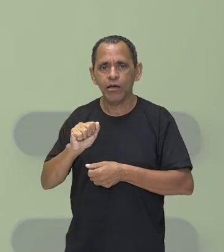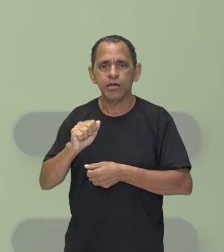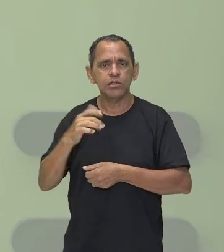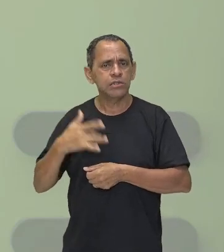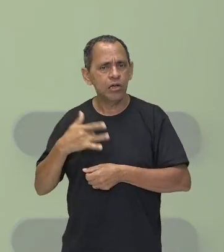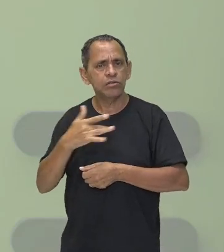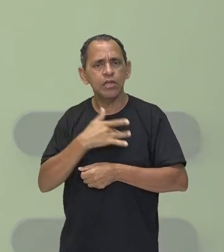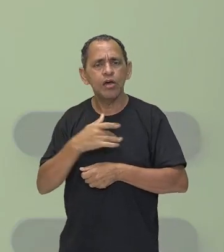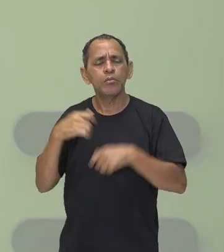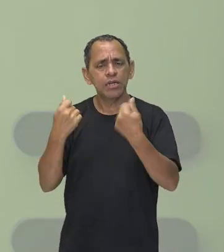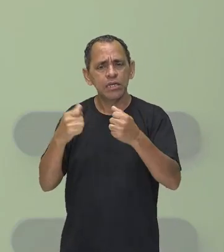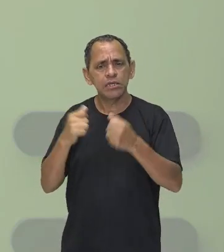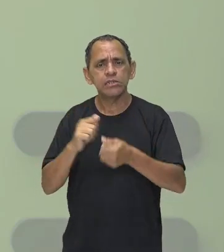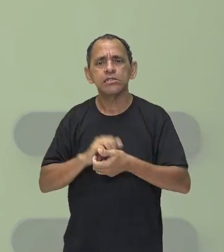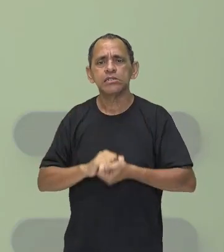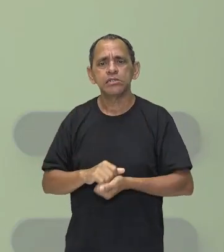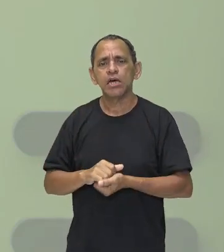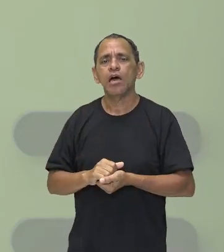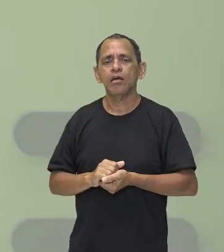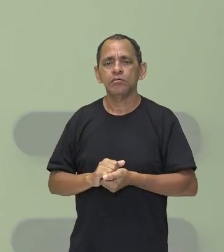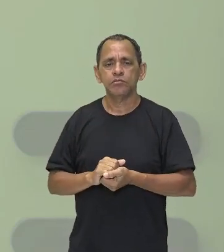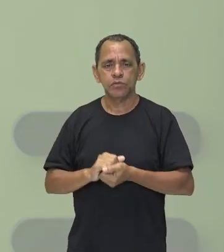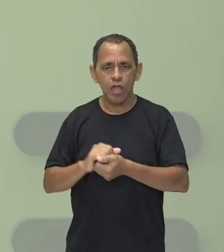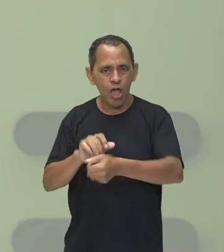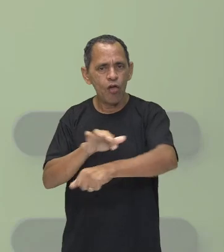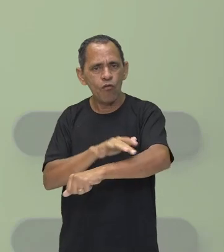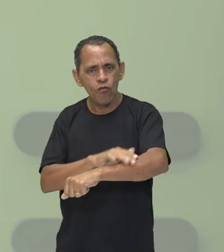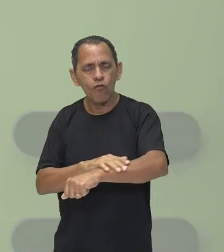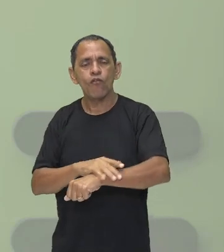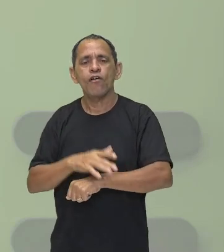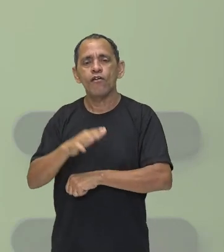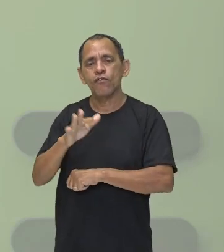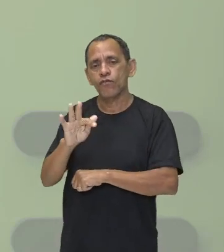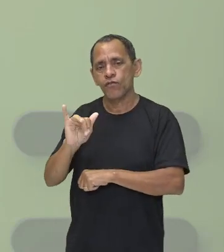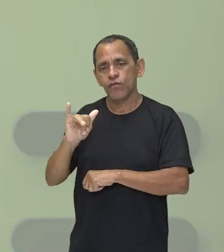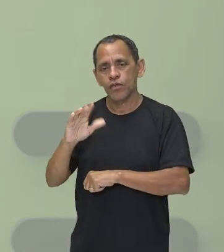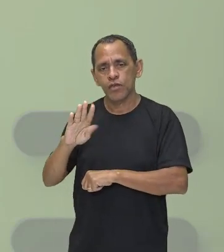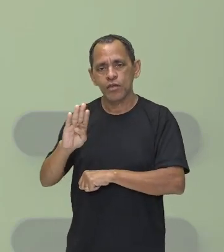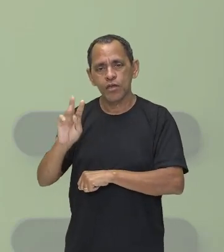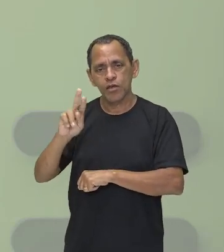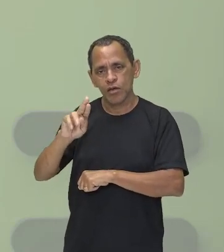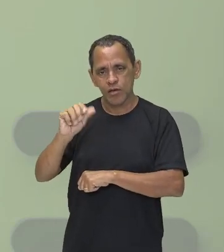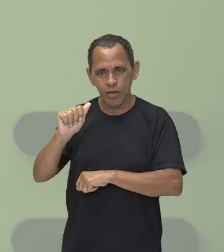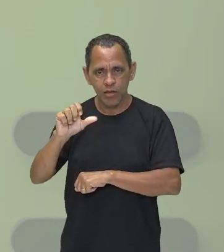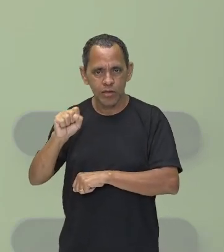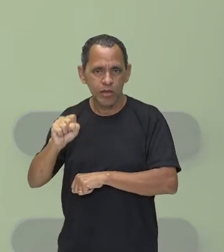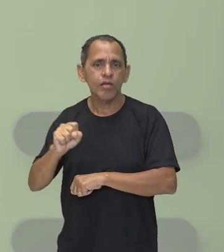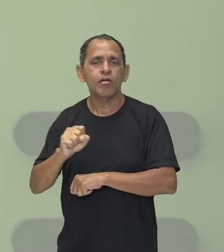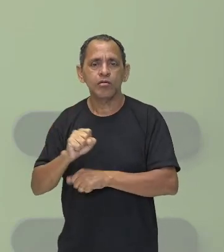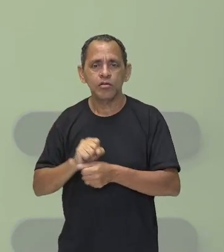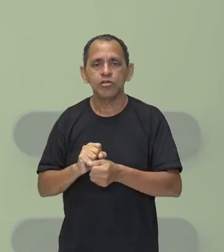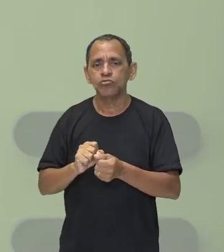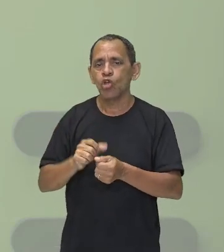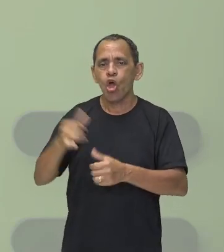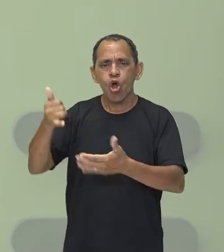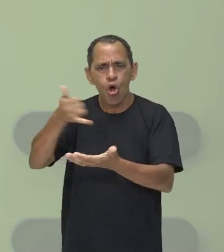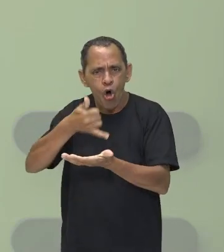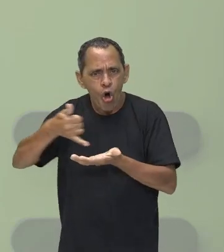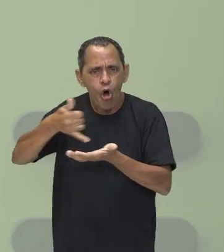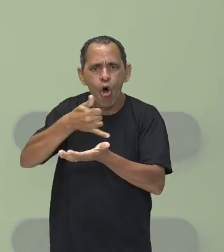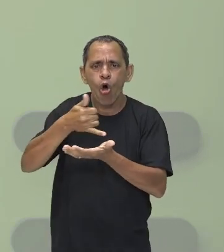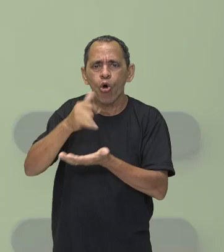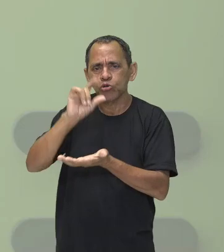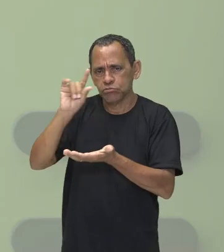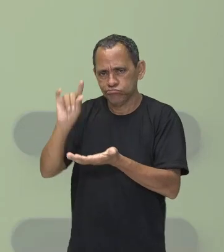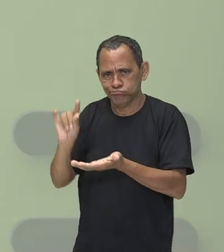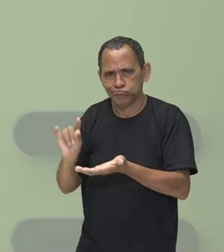de fibras, pobre em gorduras, e é sempre bom, é sempre muito bom lembrar vocês mais